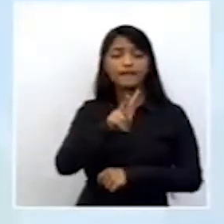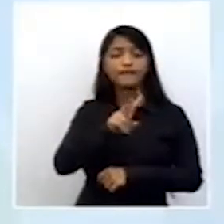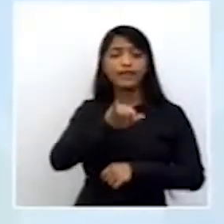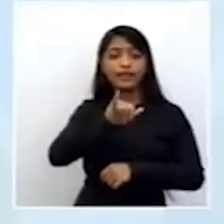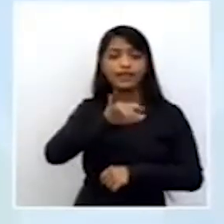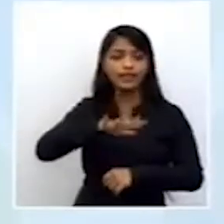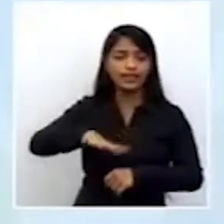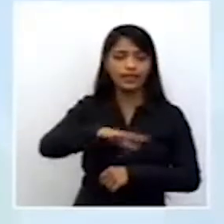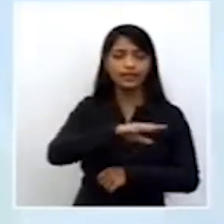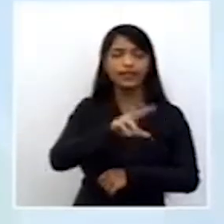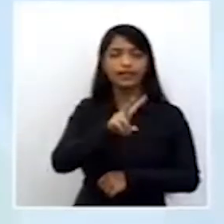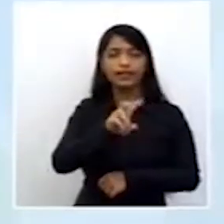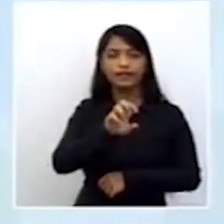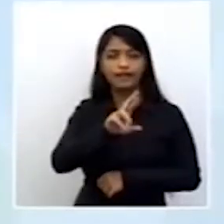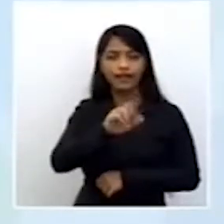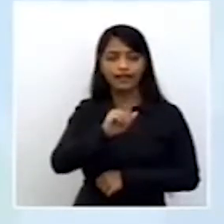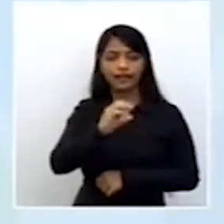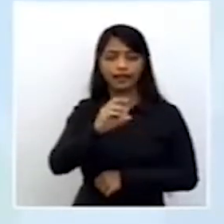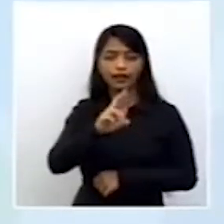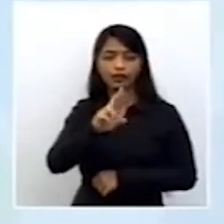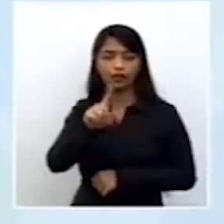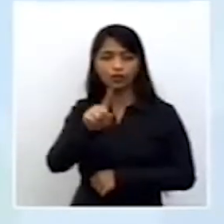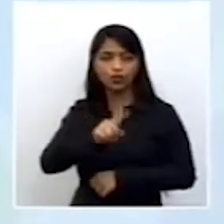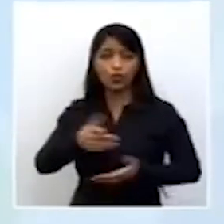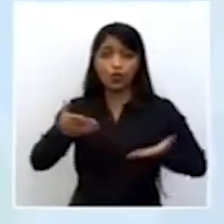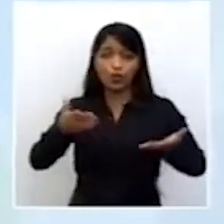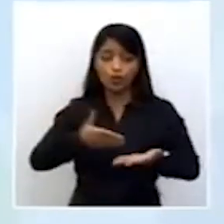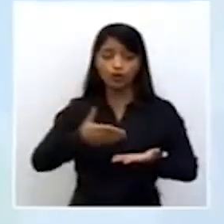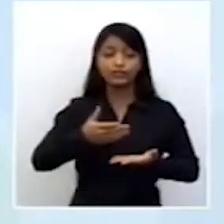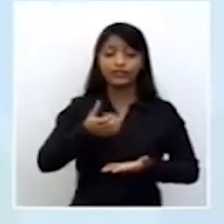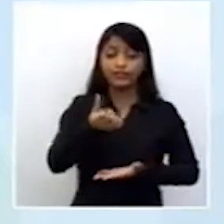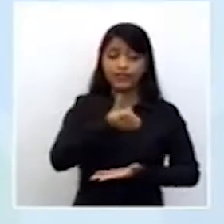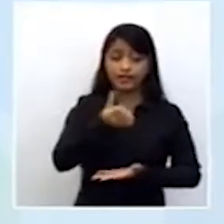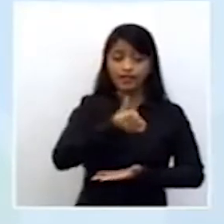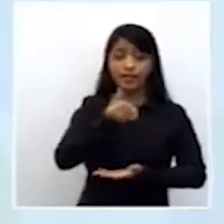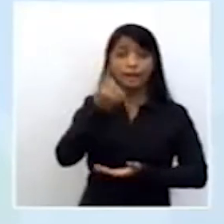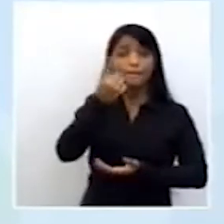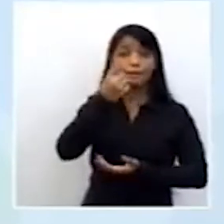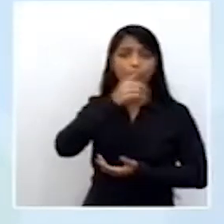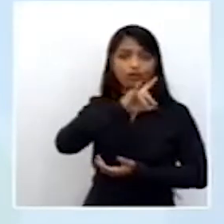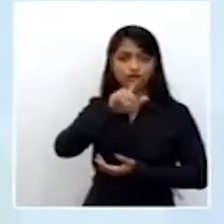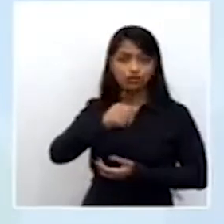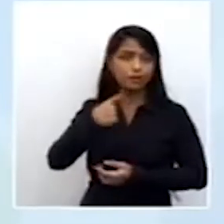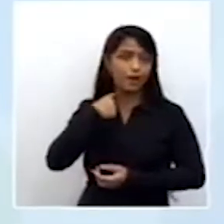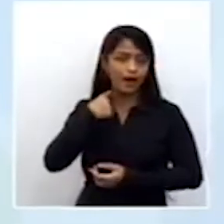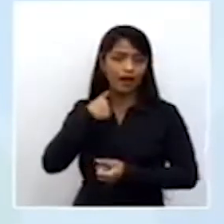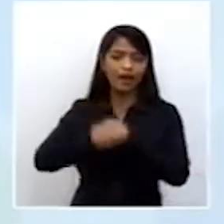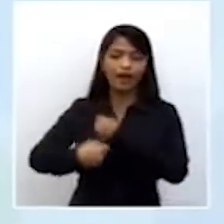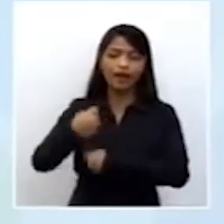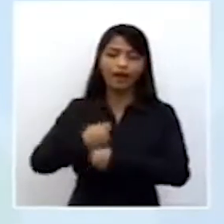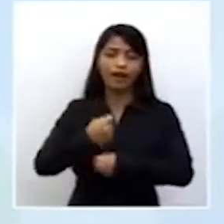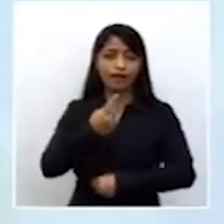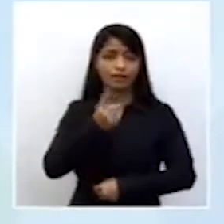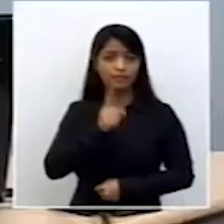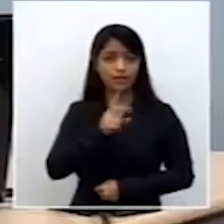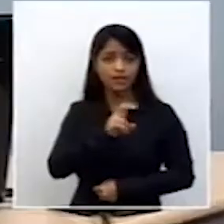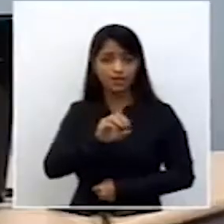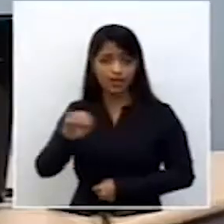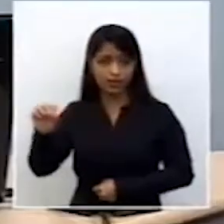Cruz, hoje, sexta-feira, 1º dia de maio de 1500, pero Vaz de